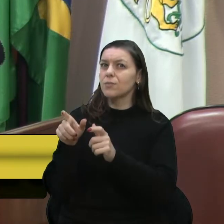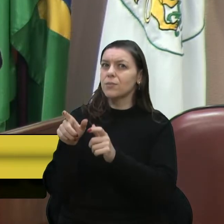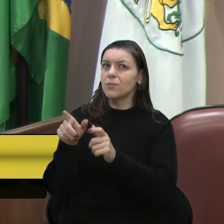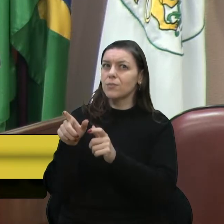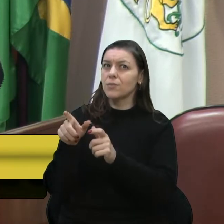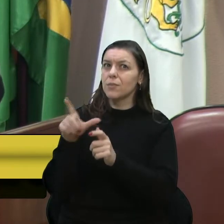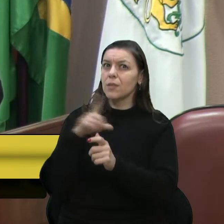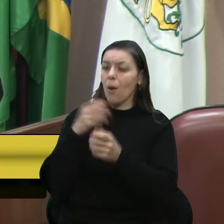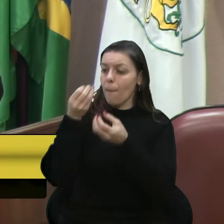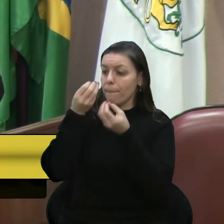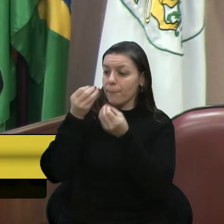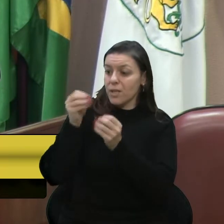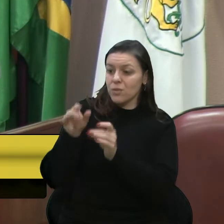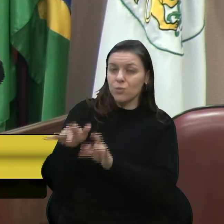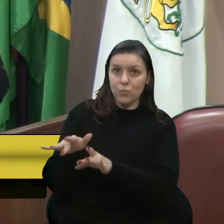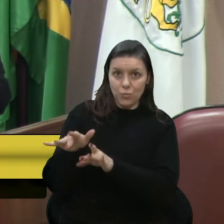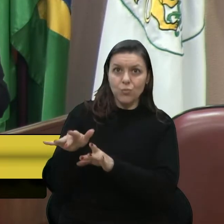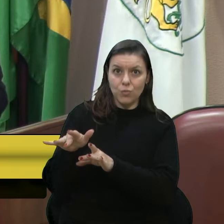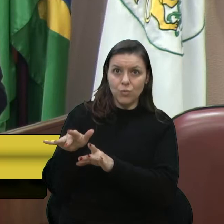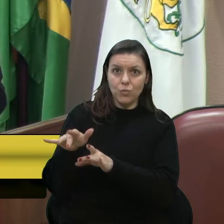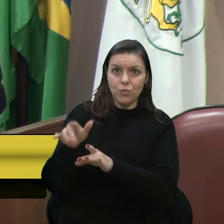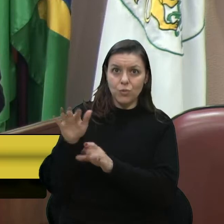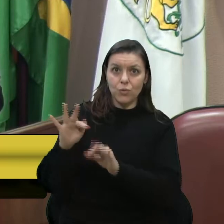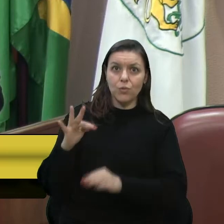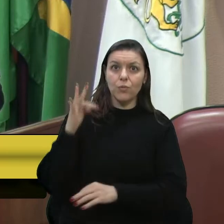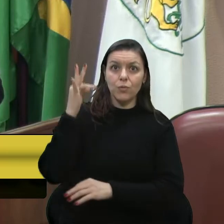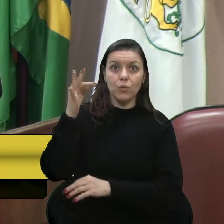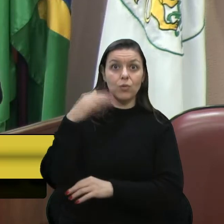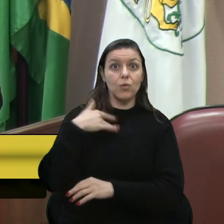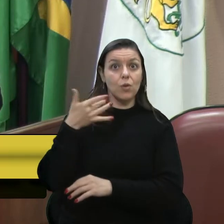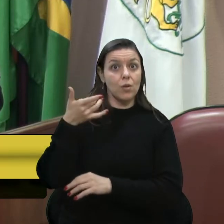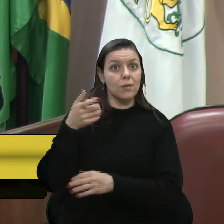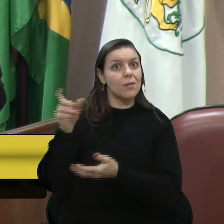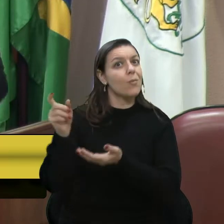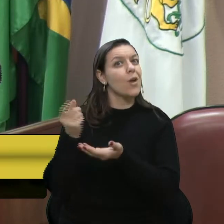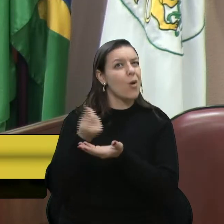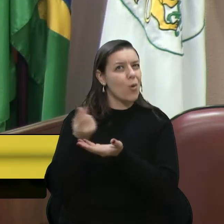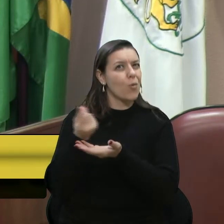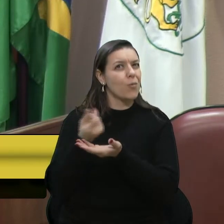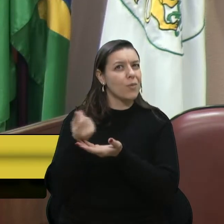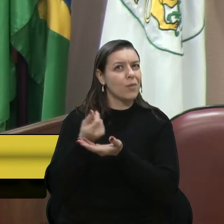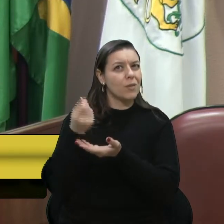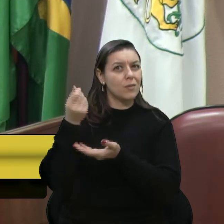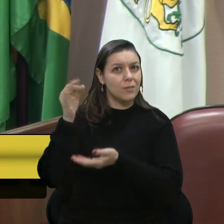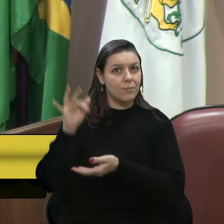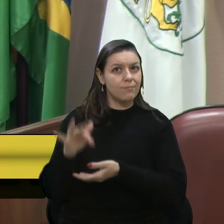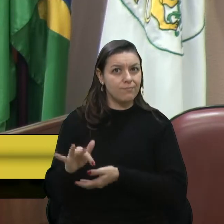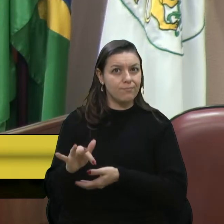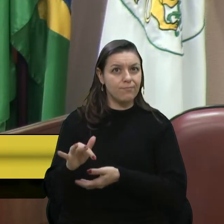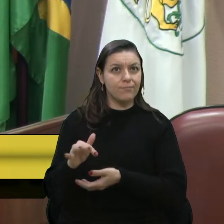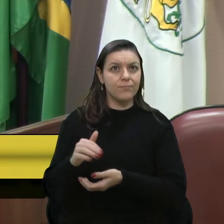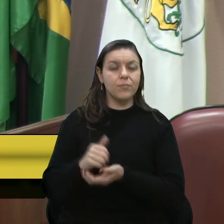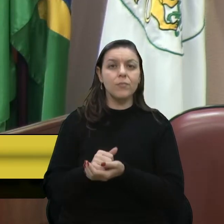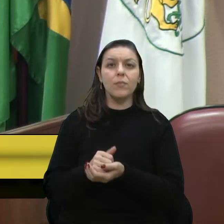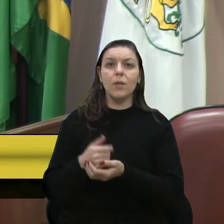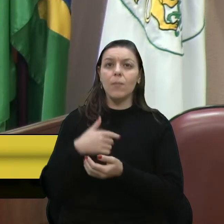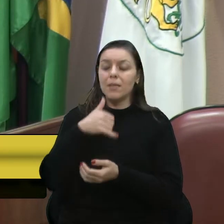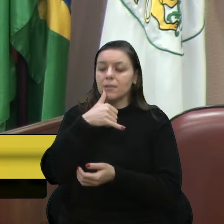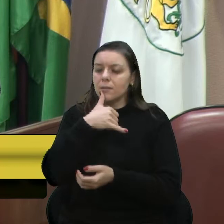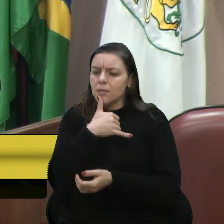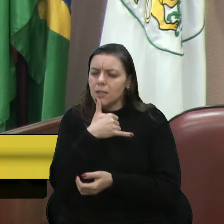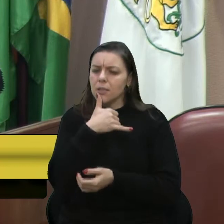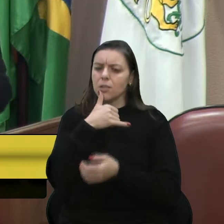poderão prejudicar o futuro dela, nós estamos economizando. Economizando um futuro mais triste,